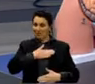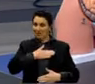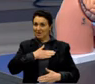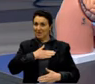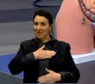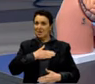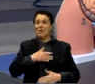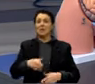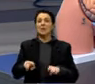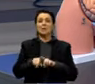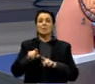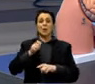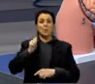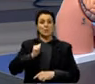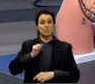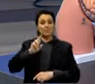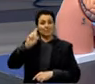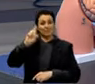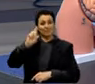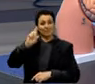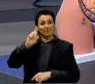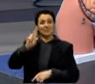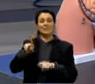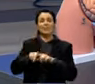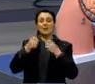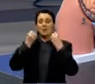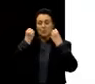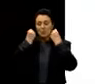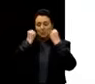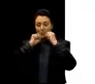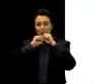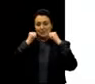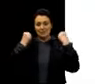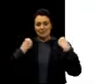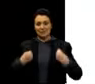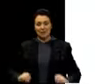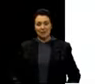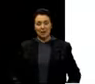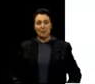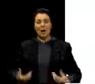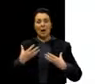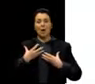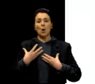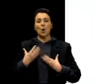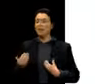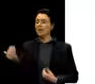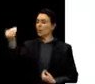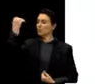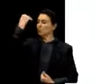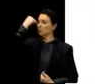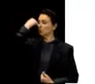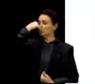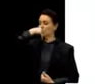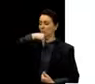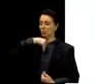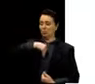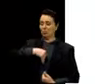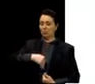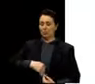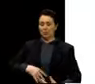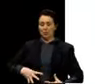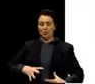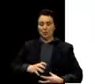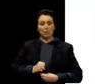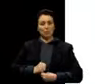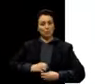vimos o sistema respiratório, nós paramos no sistema digestório. No sistema digestório, eu falei para vocês que